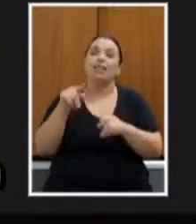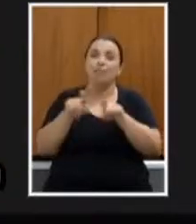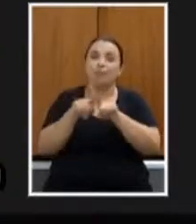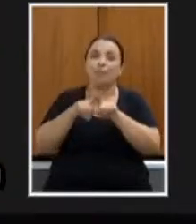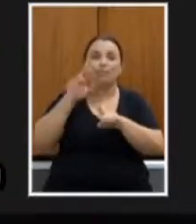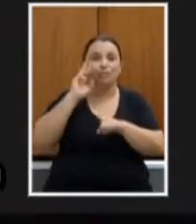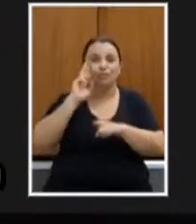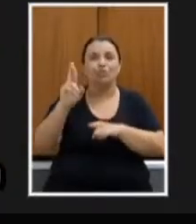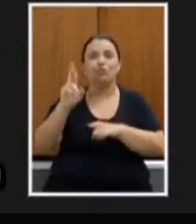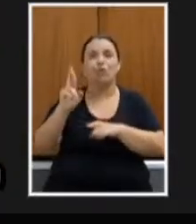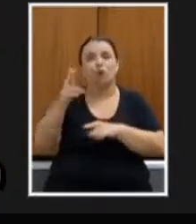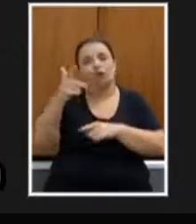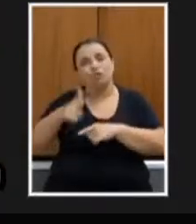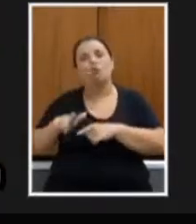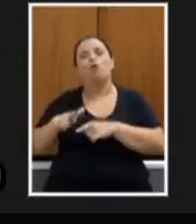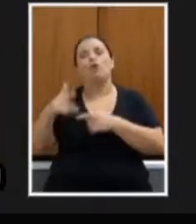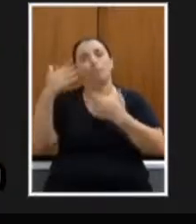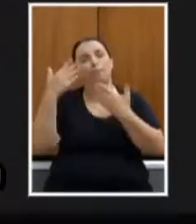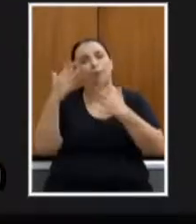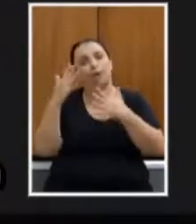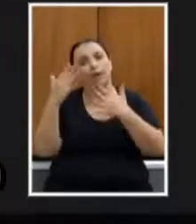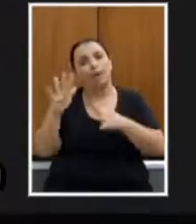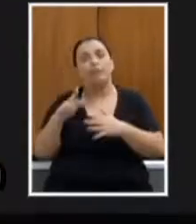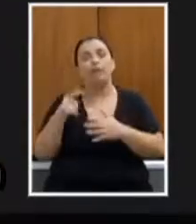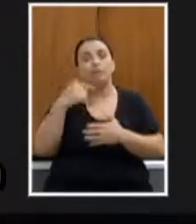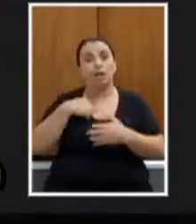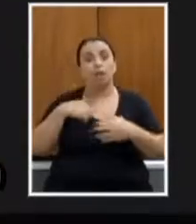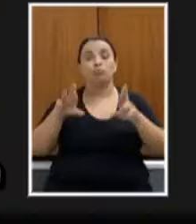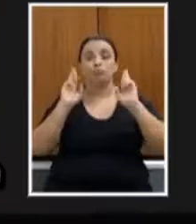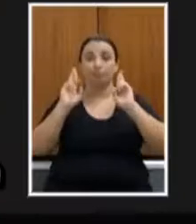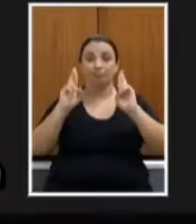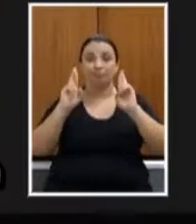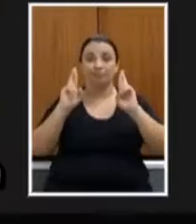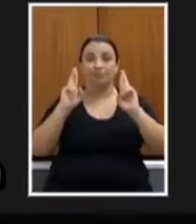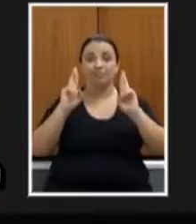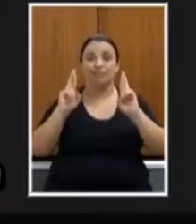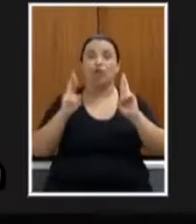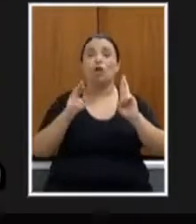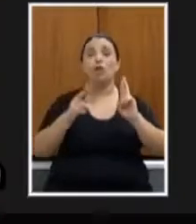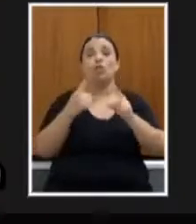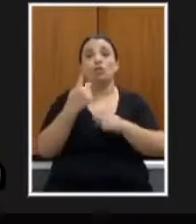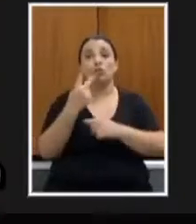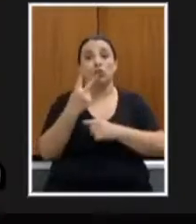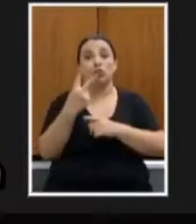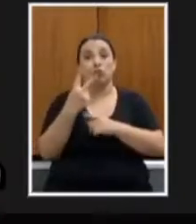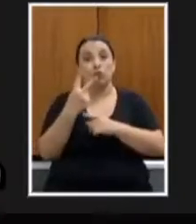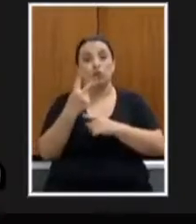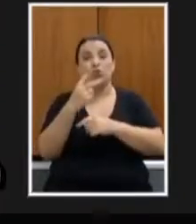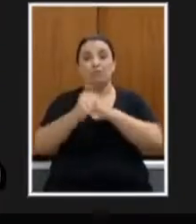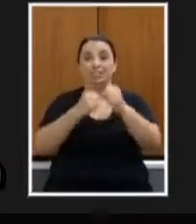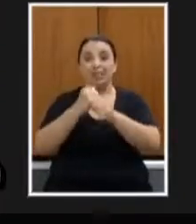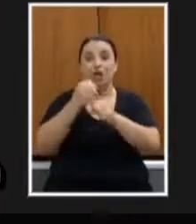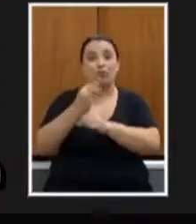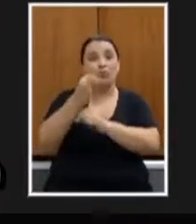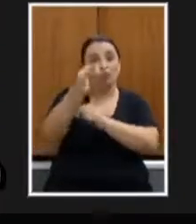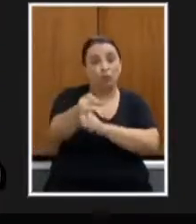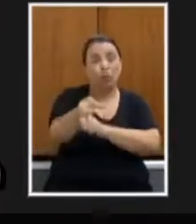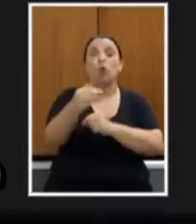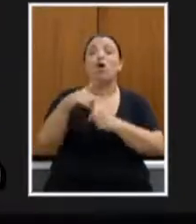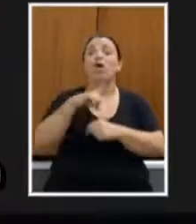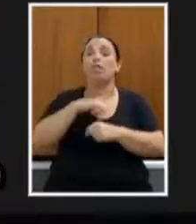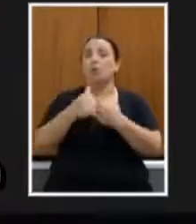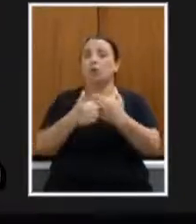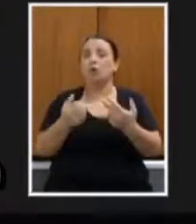vez. E eu tenho certeza que em mais 2 anos aí vamos trazer muitas coisas boas para o nosso estado. E esse deputado, senhor